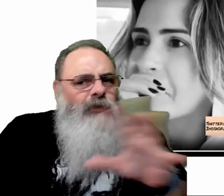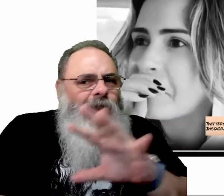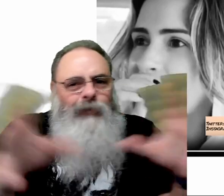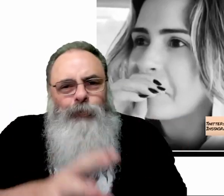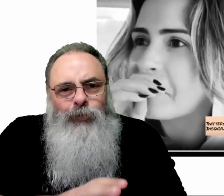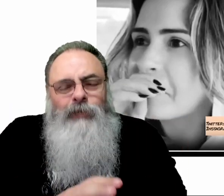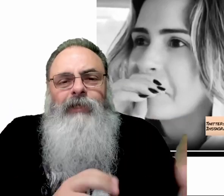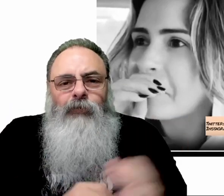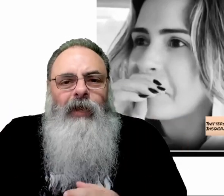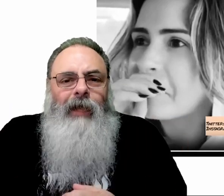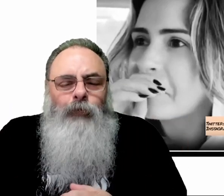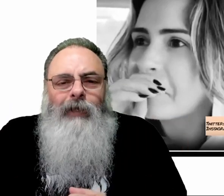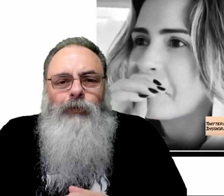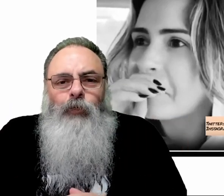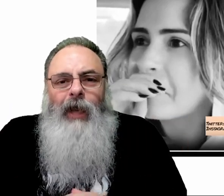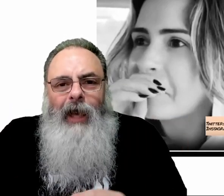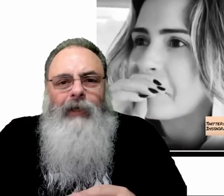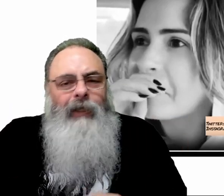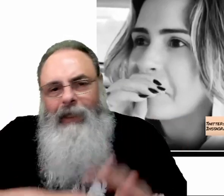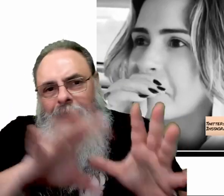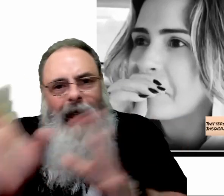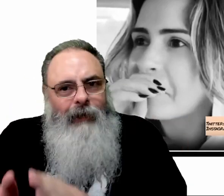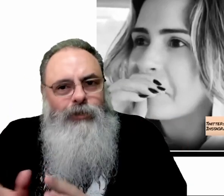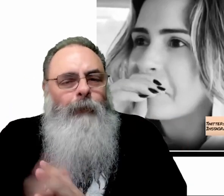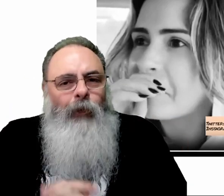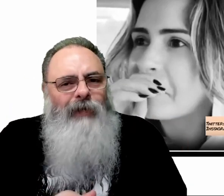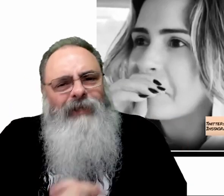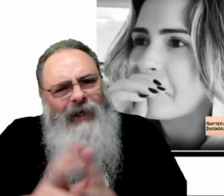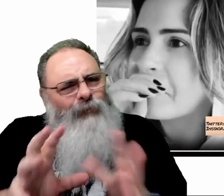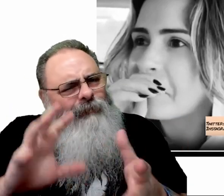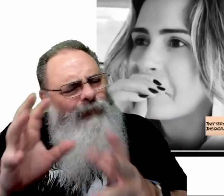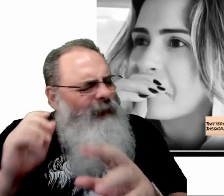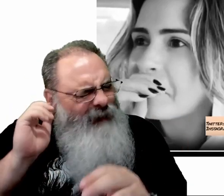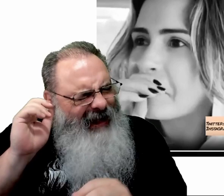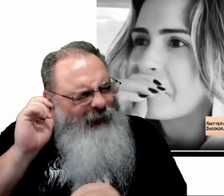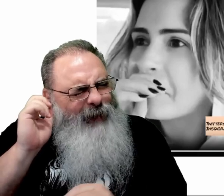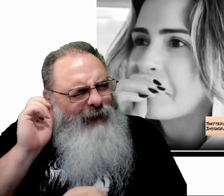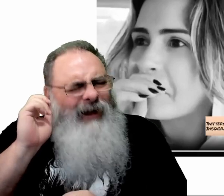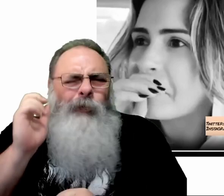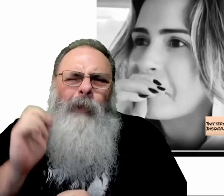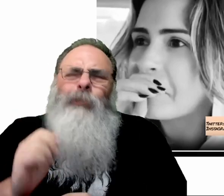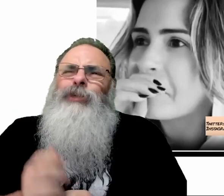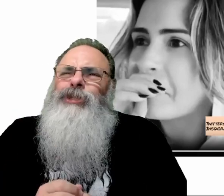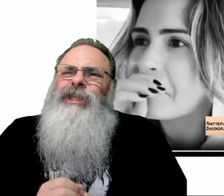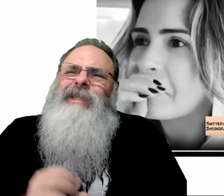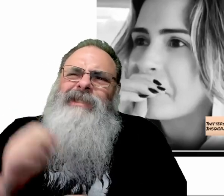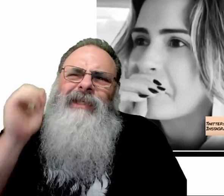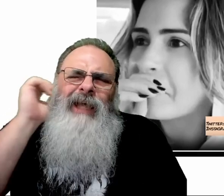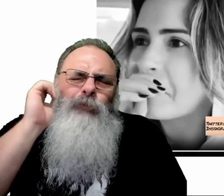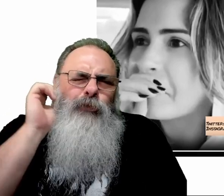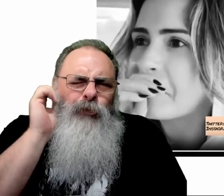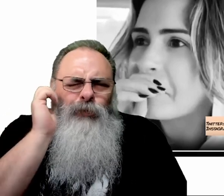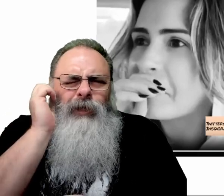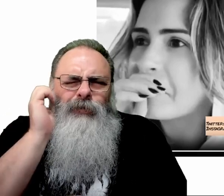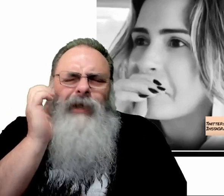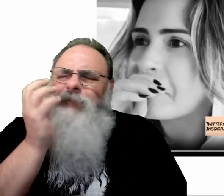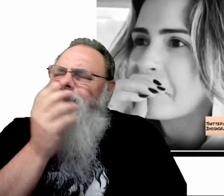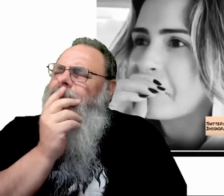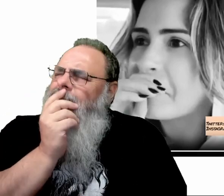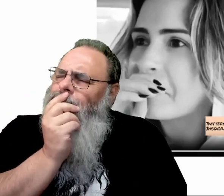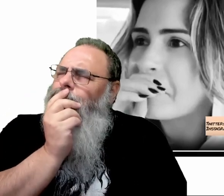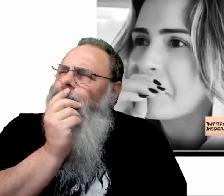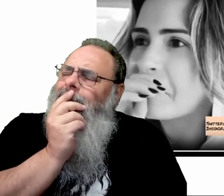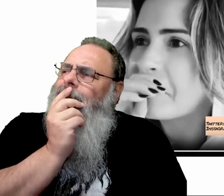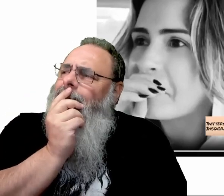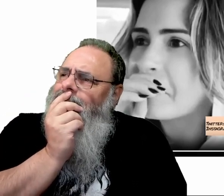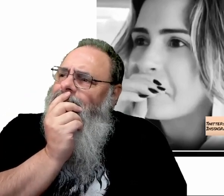pelo fato de 200 pessoas terem ficado do lado do cara e ninguém ter te apoiado Será que não não uma pontinha assim lá no fundo da sua